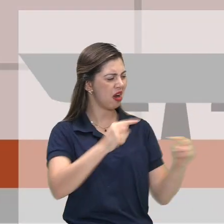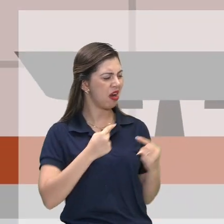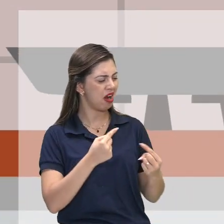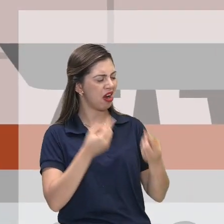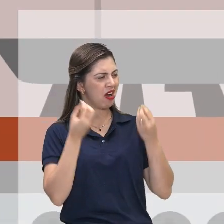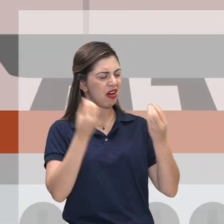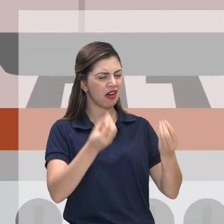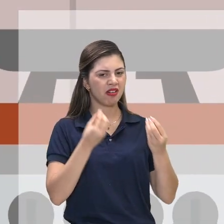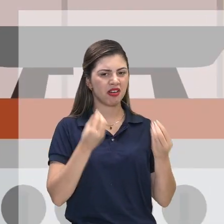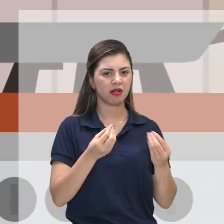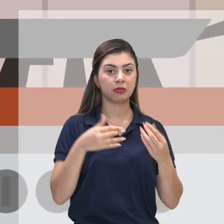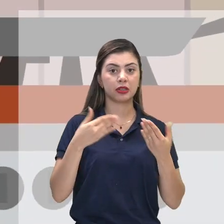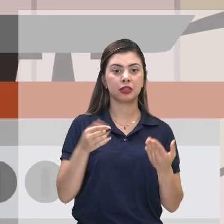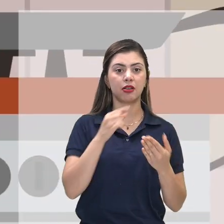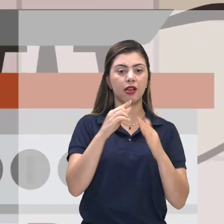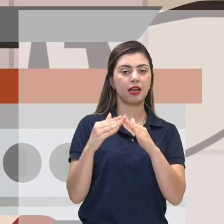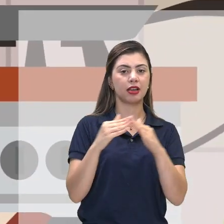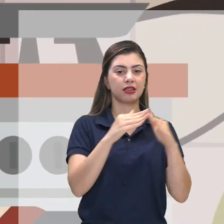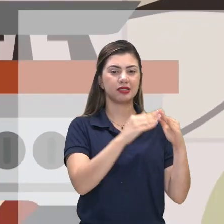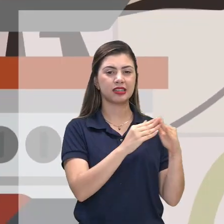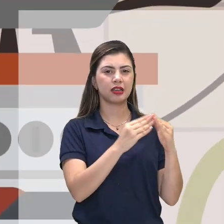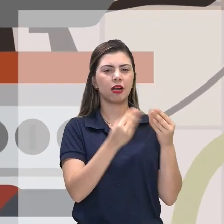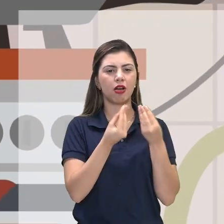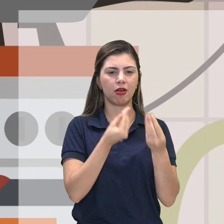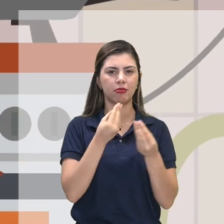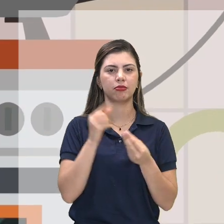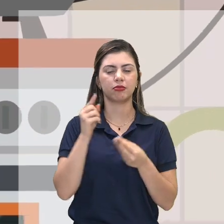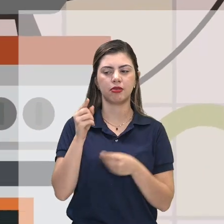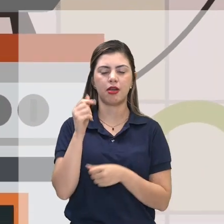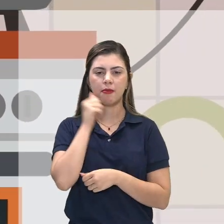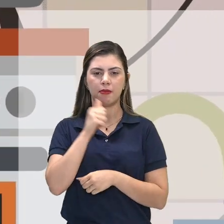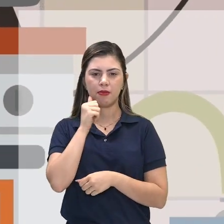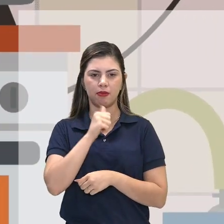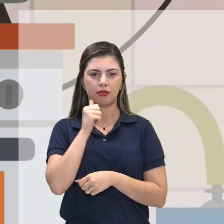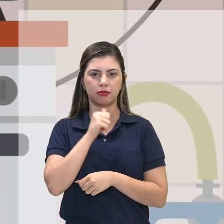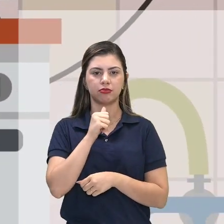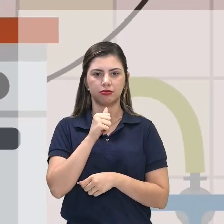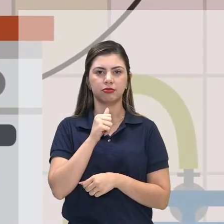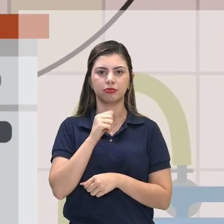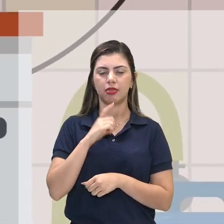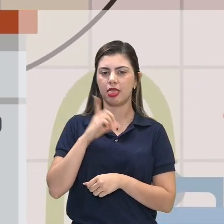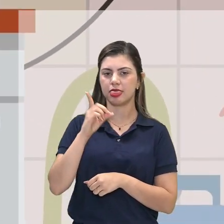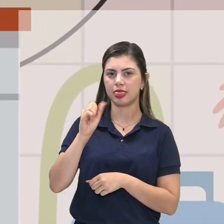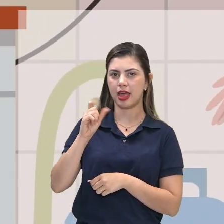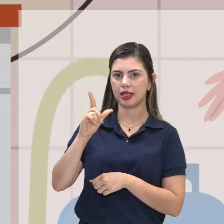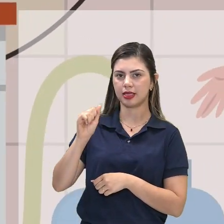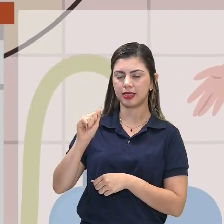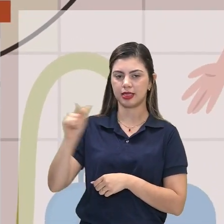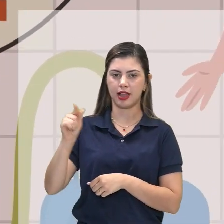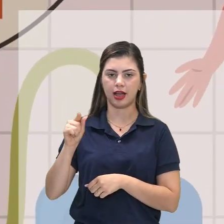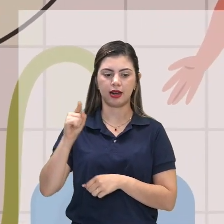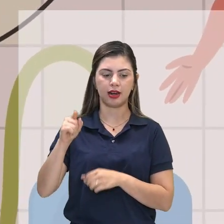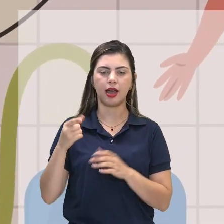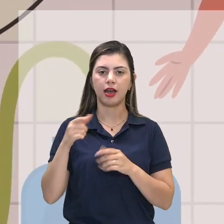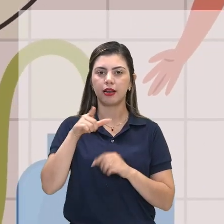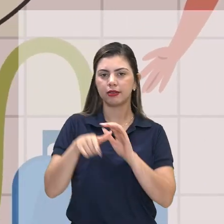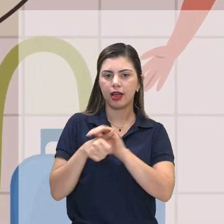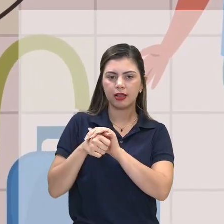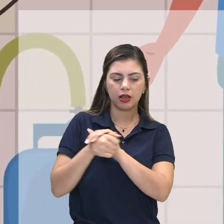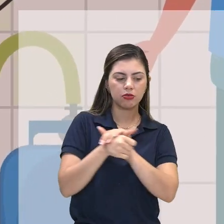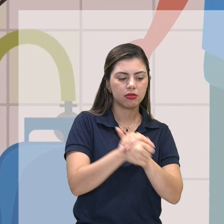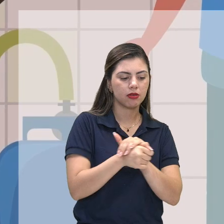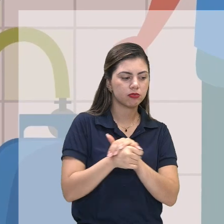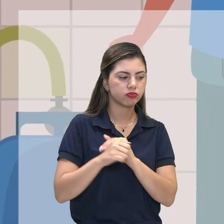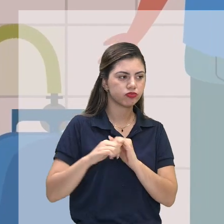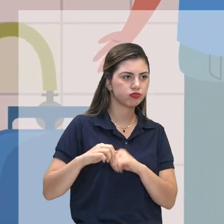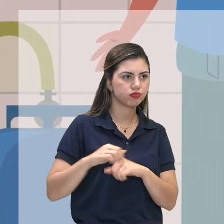Foi então que a vizinhança teve sua revanche. O jabuti de estimação de Dona Dadá apareceu na casa errada. E sem que